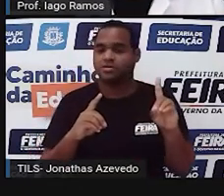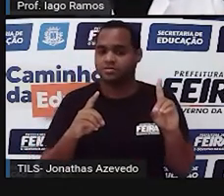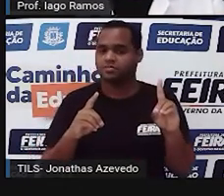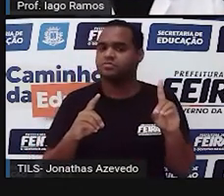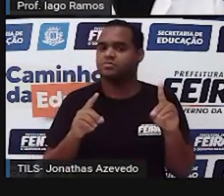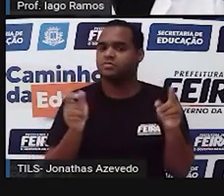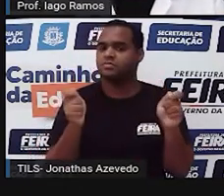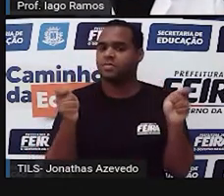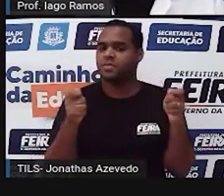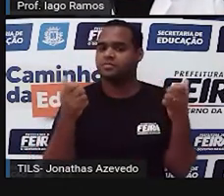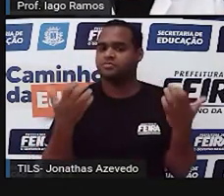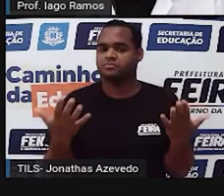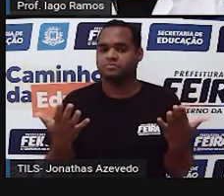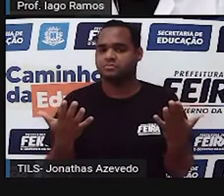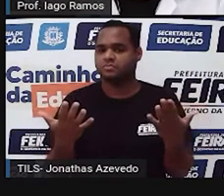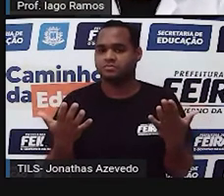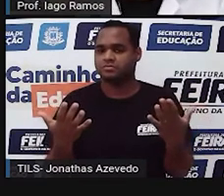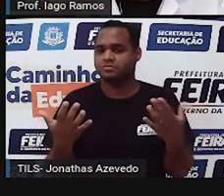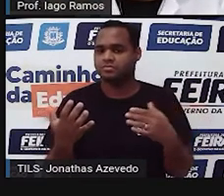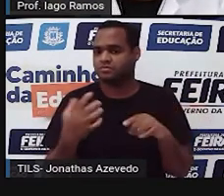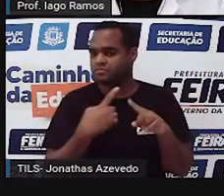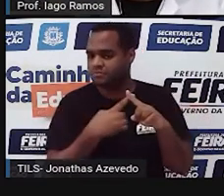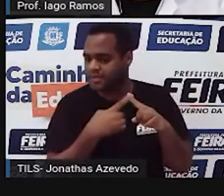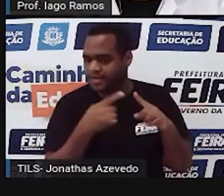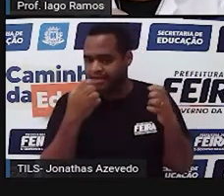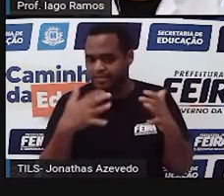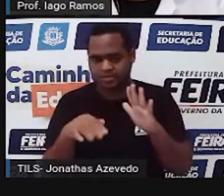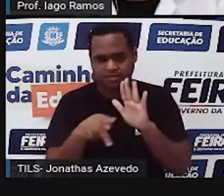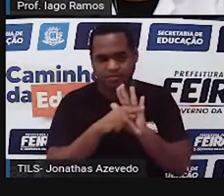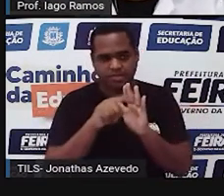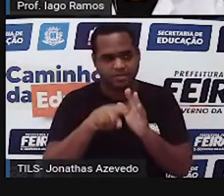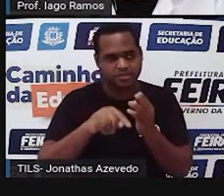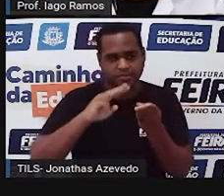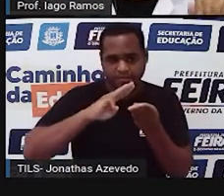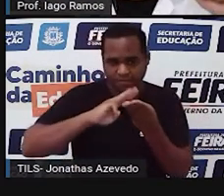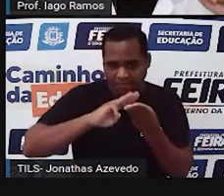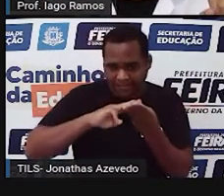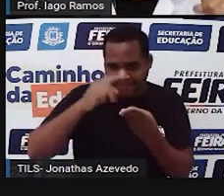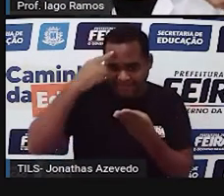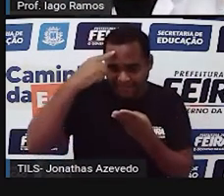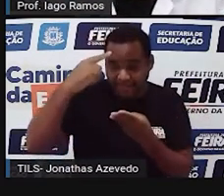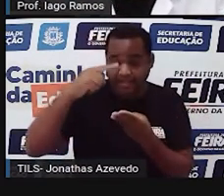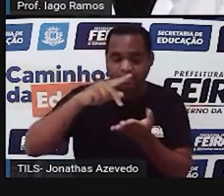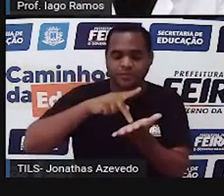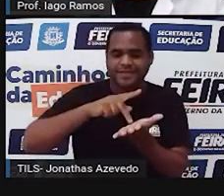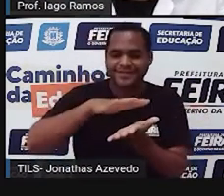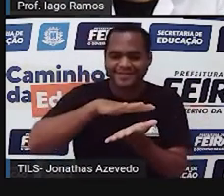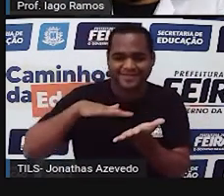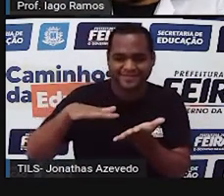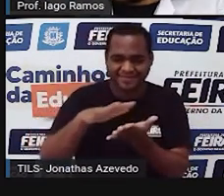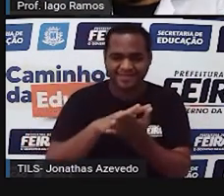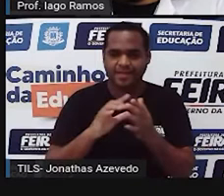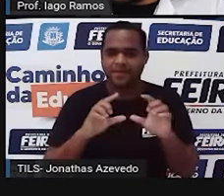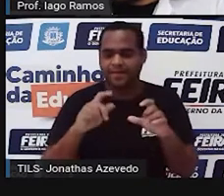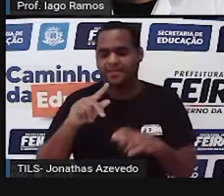3D três dimensões porque para fazer parte da geometria plana tem que ser figuras